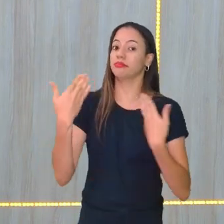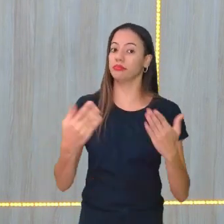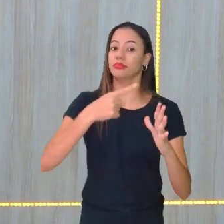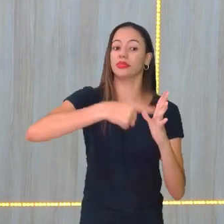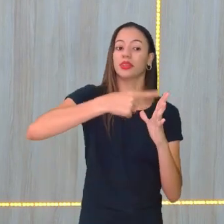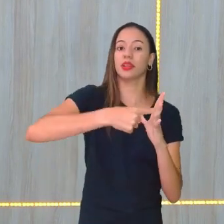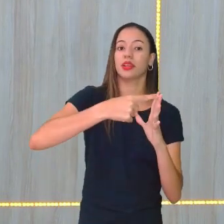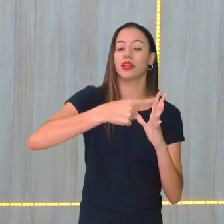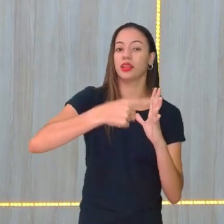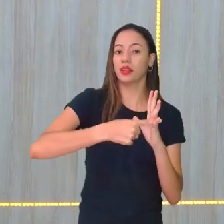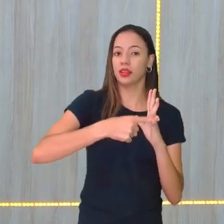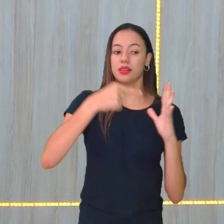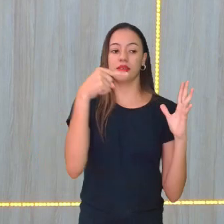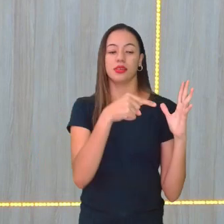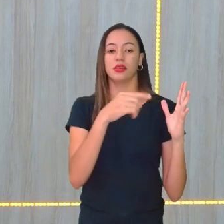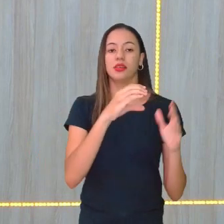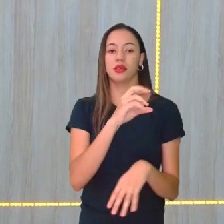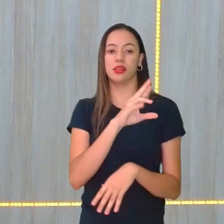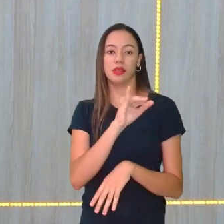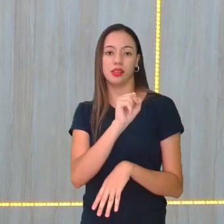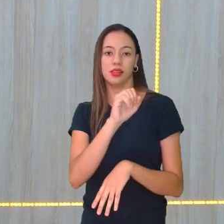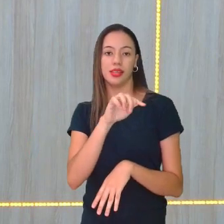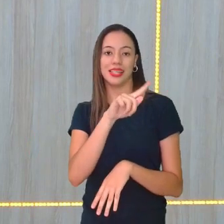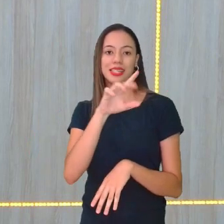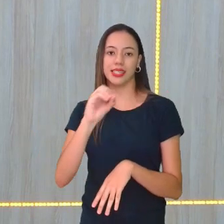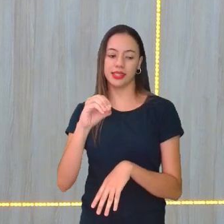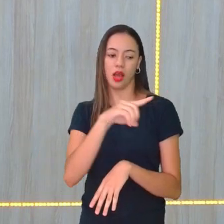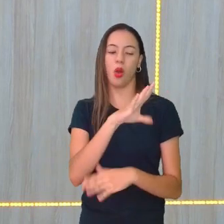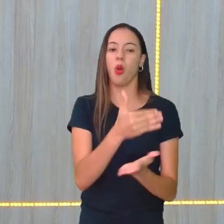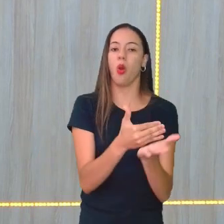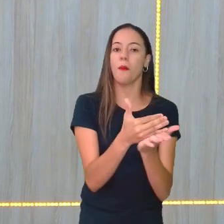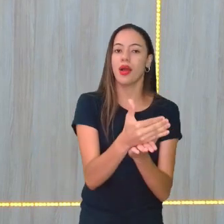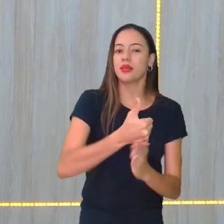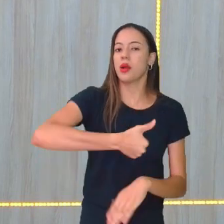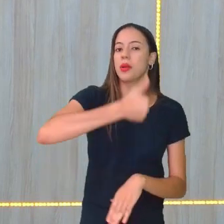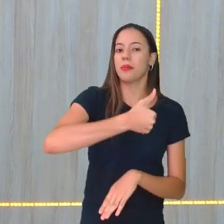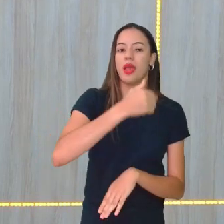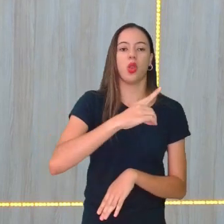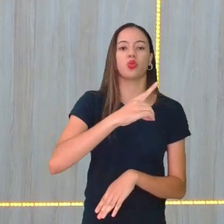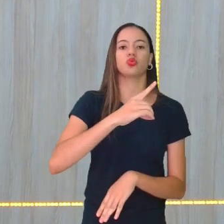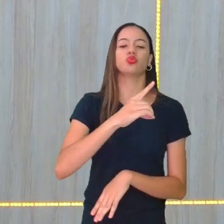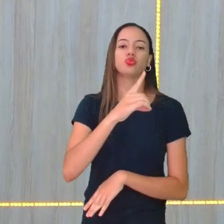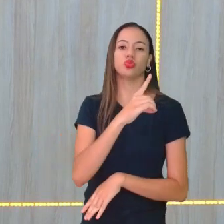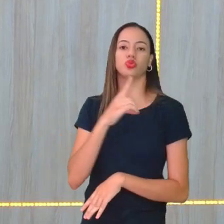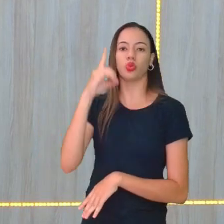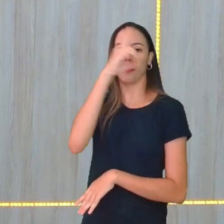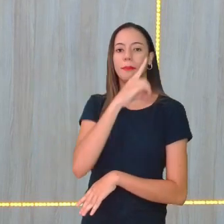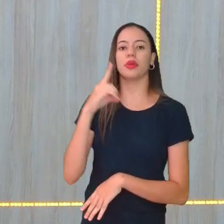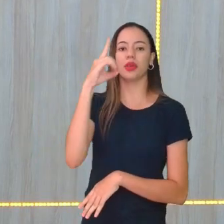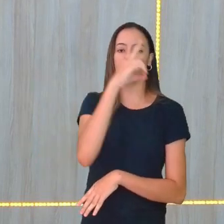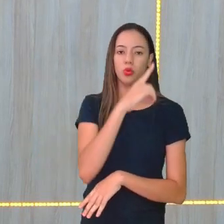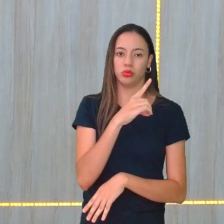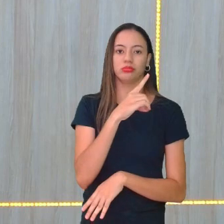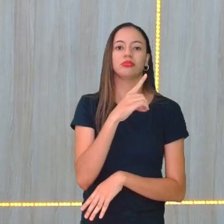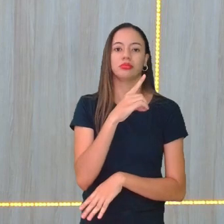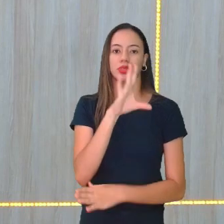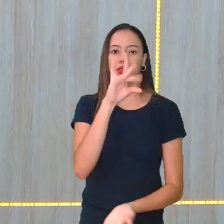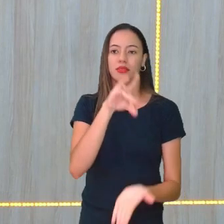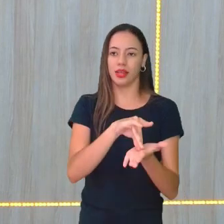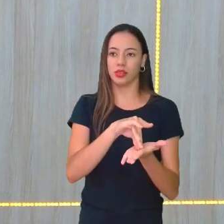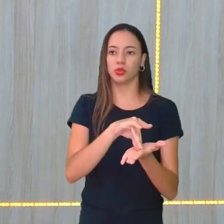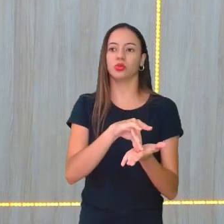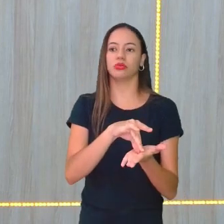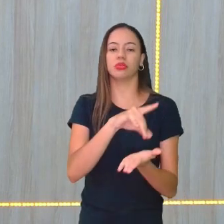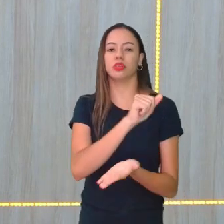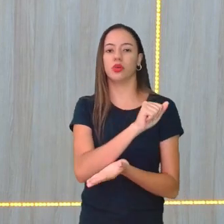ele começa com o primeiro domingo do Advento. E nesse sentido,